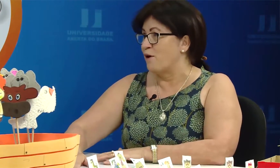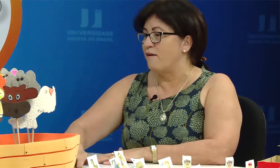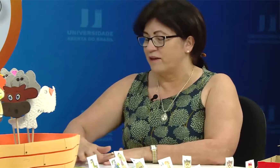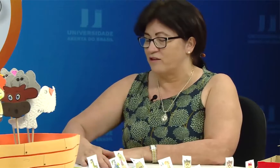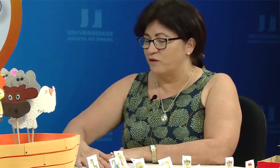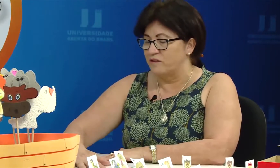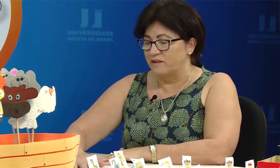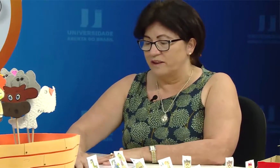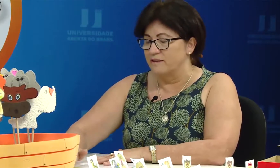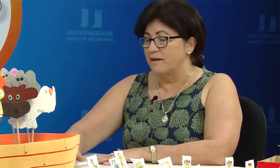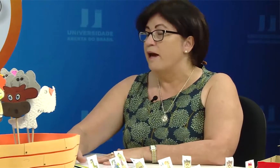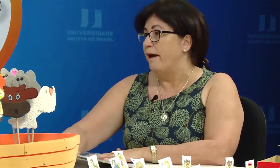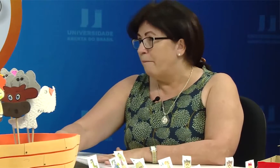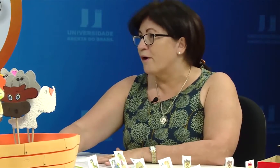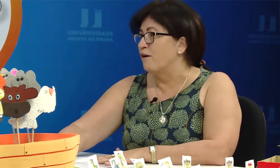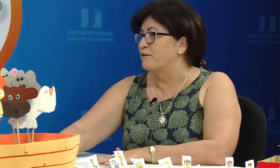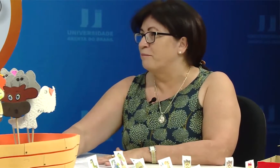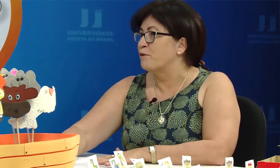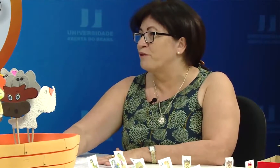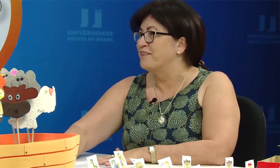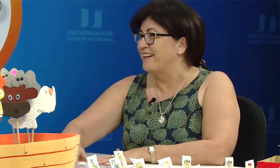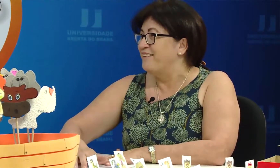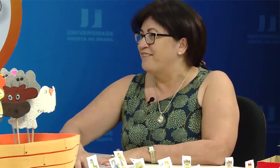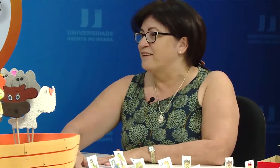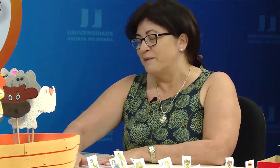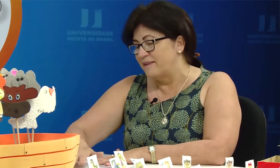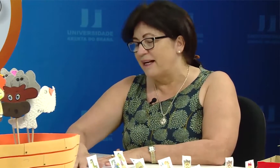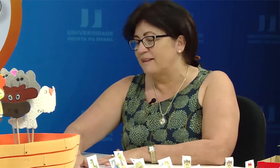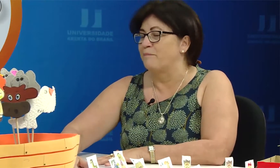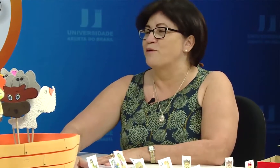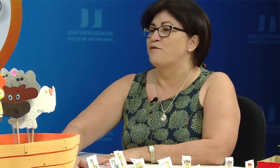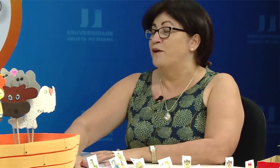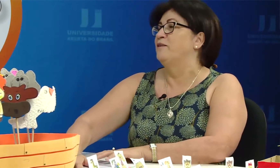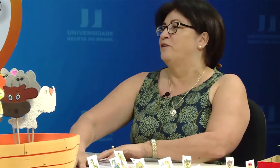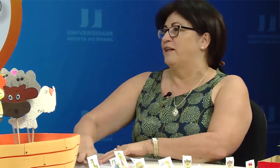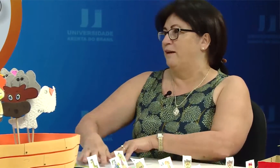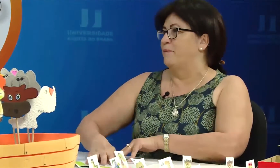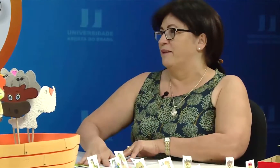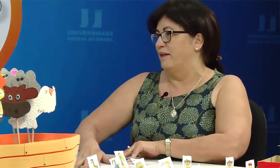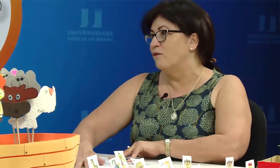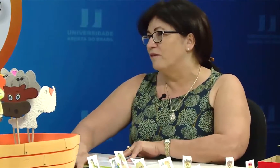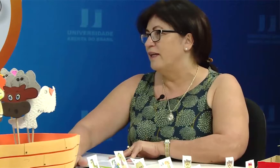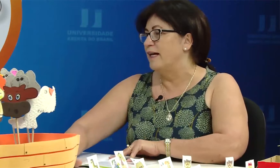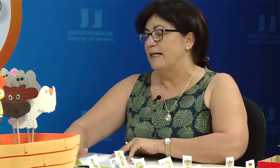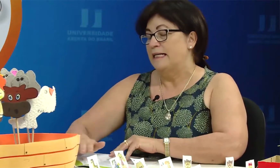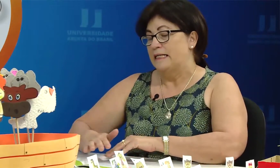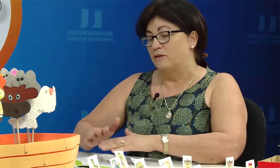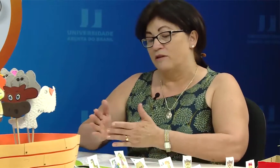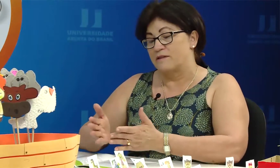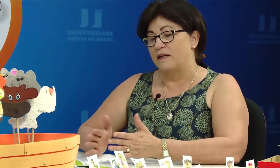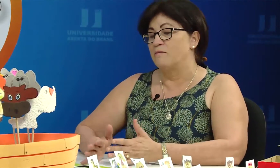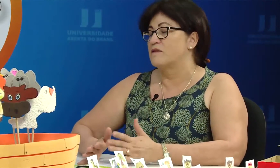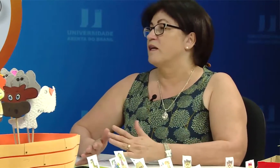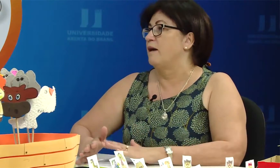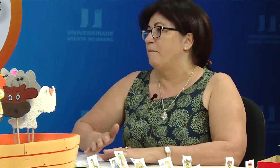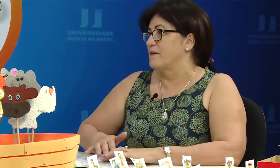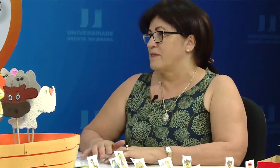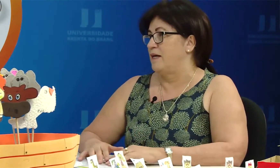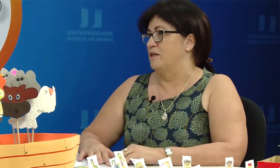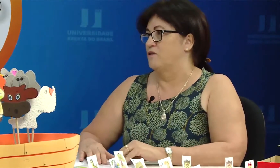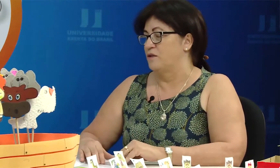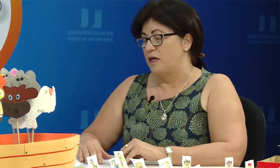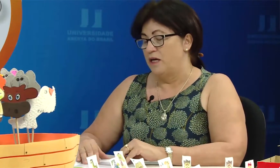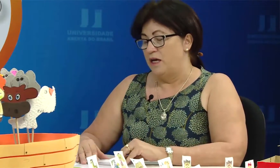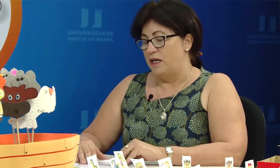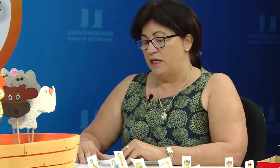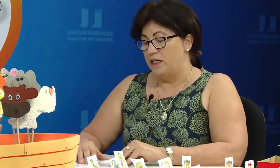diz, a prova que assusta as crianças, é prova, está provando que ele fez. Mas será que está provando que ele aprendeu, né? Então, nós temos que